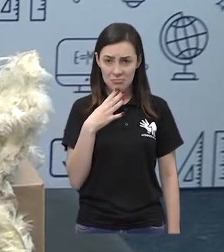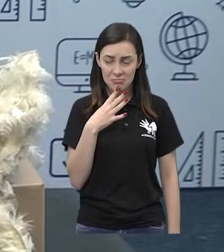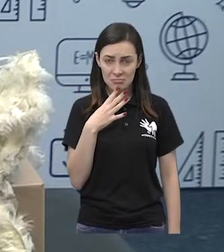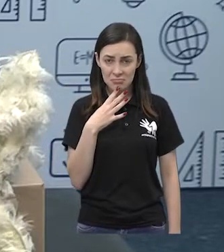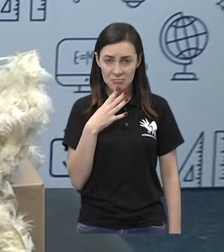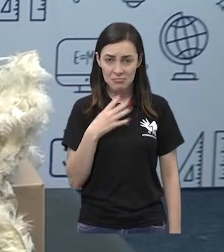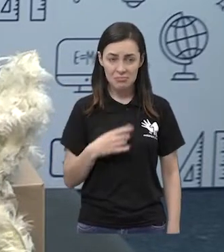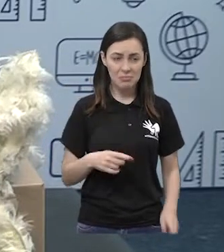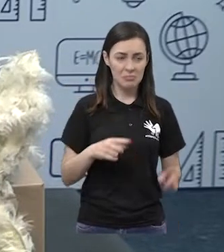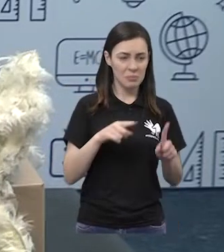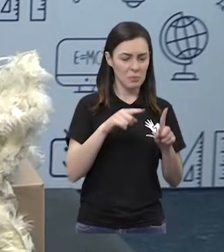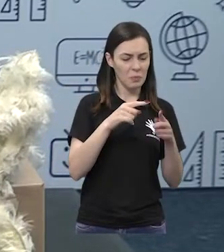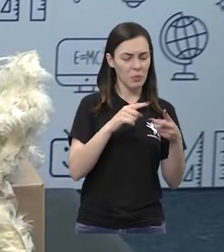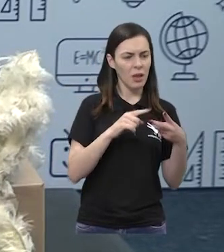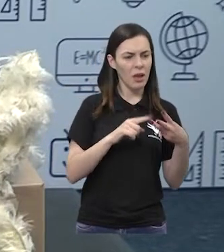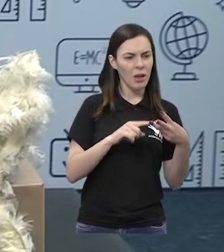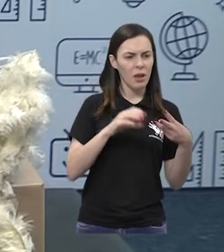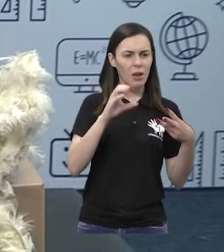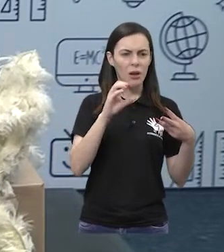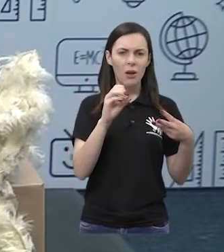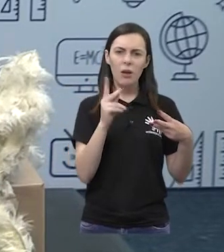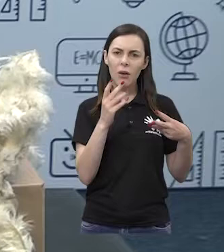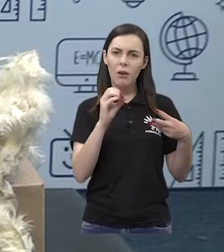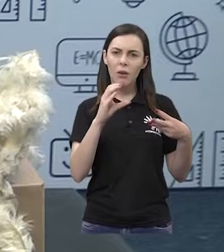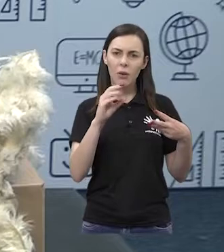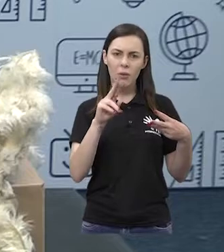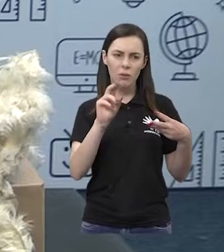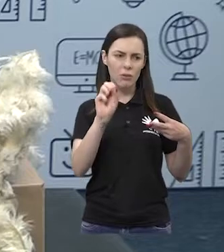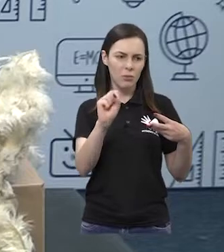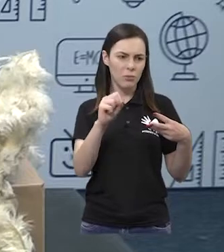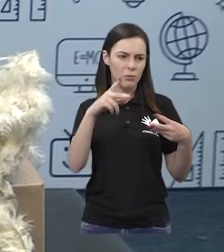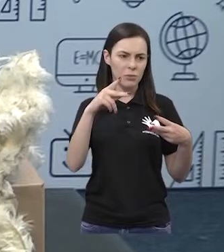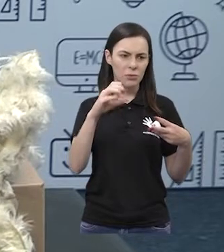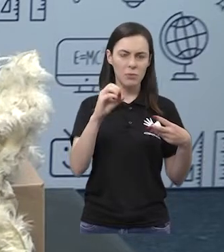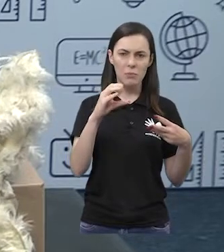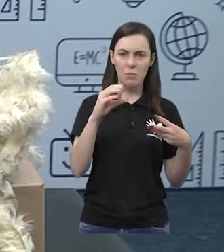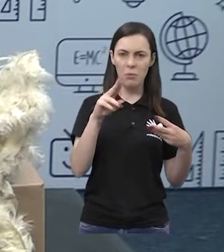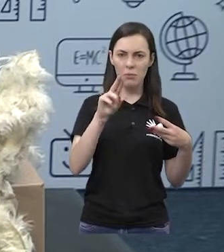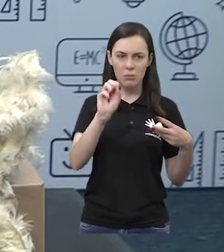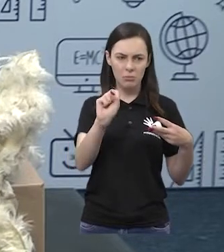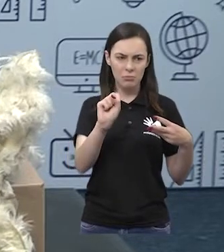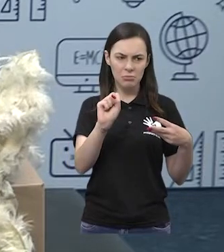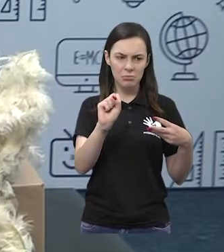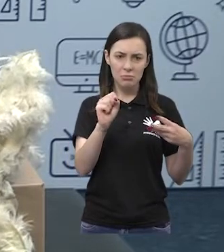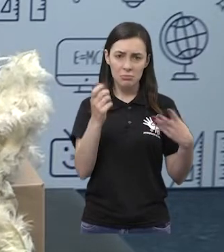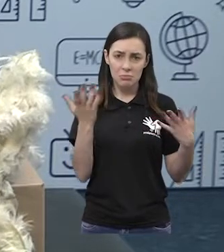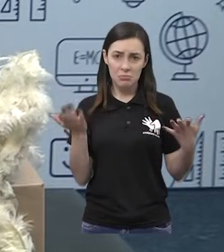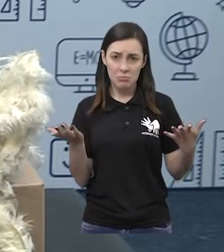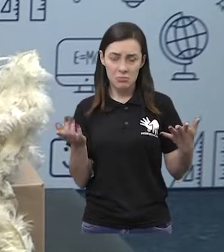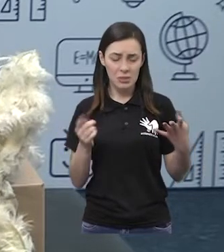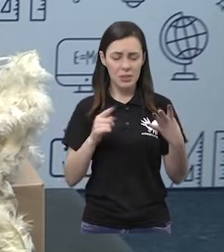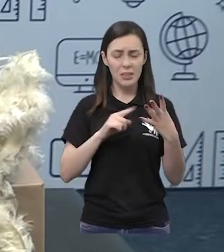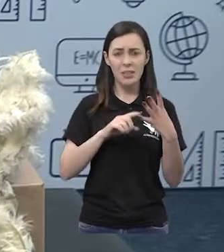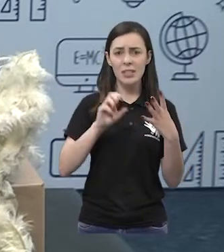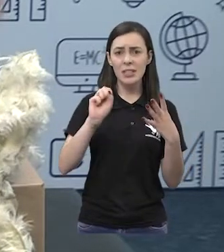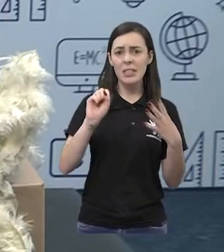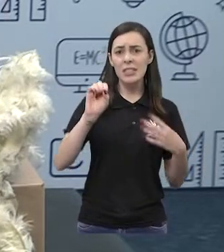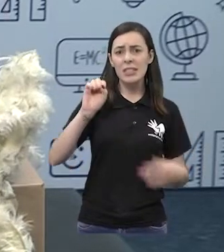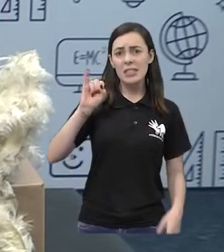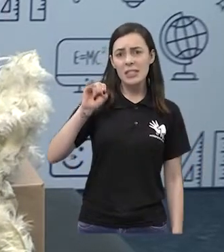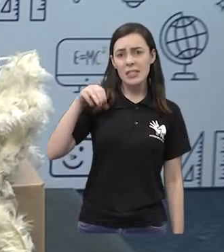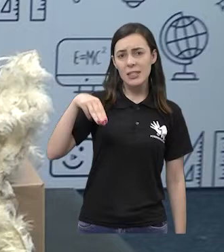bem ocus pocos é de encantamento também